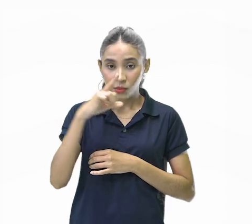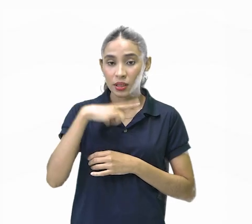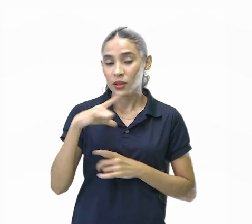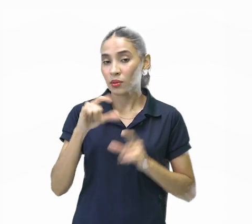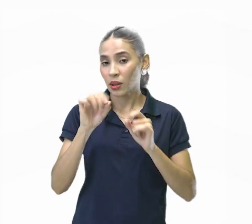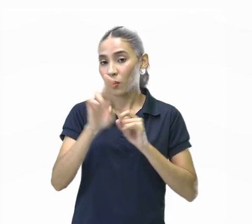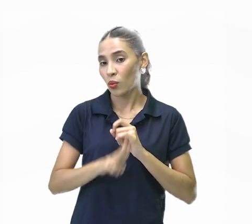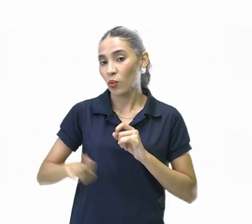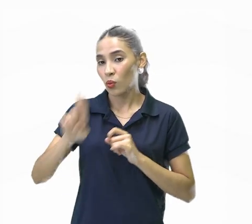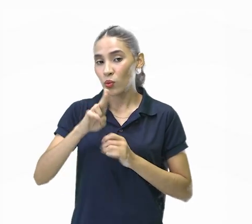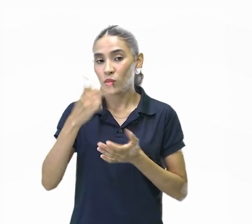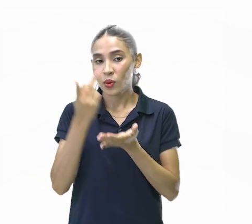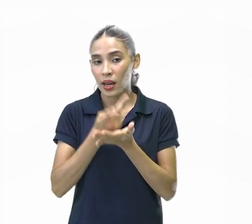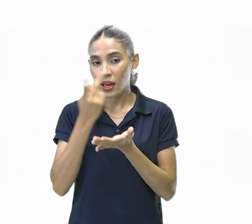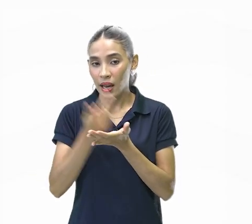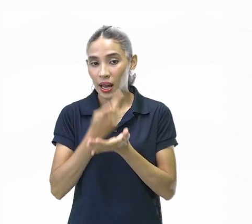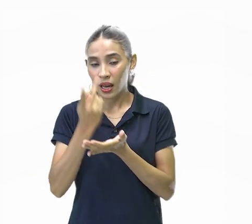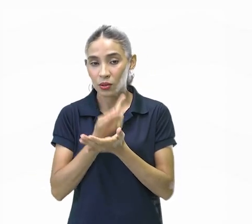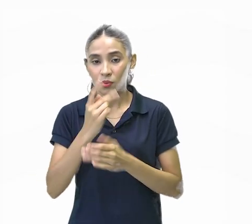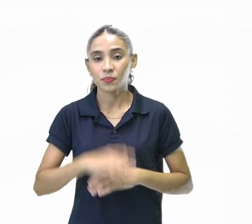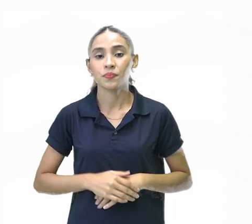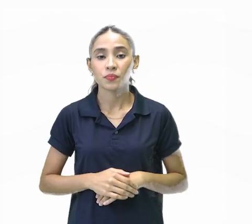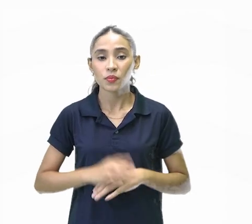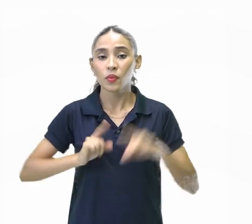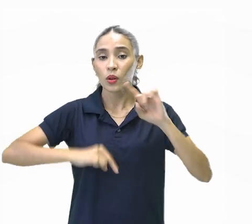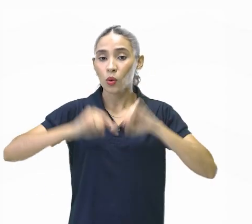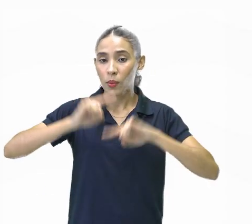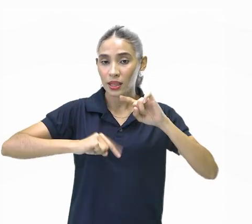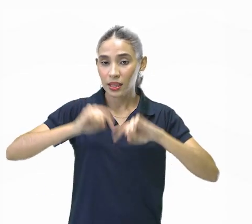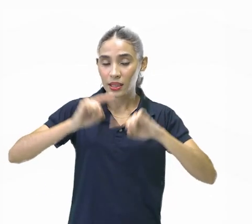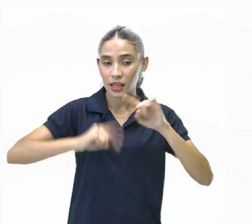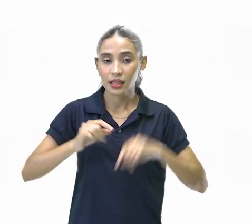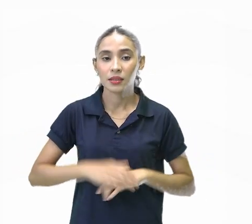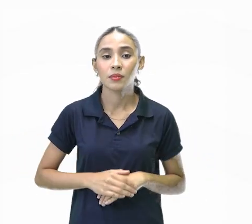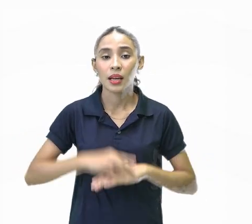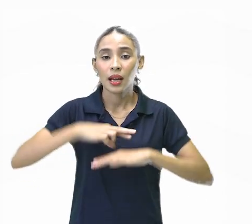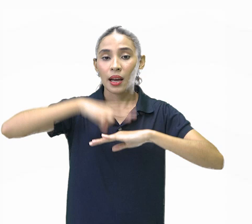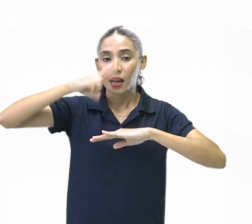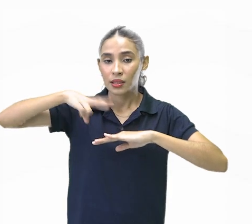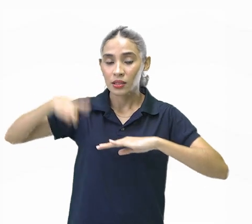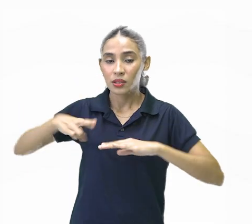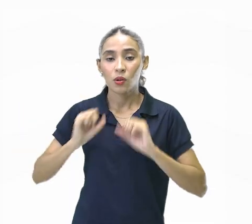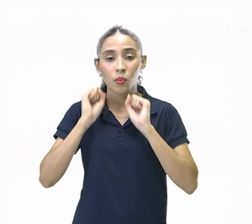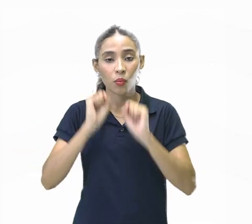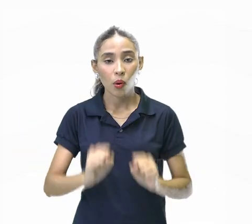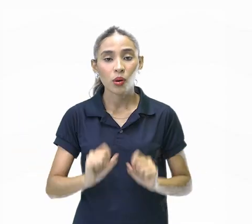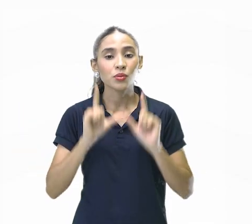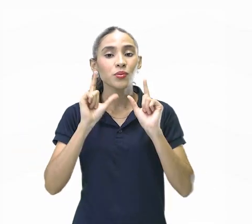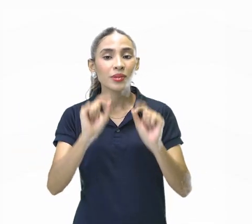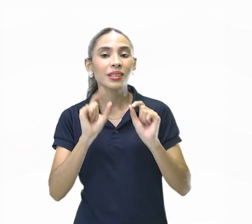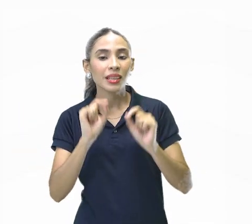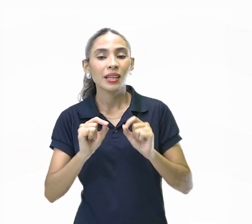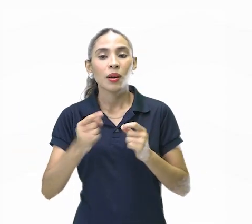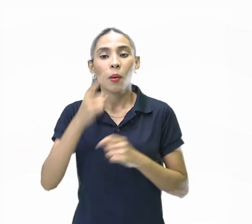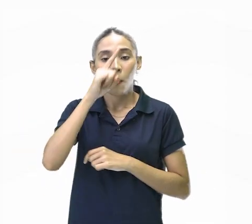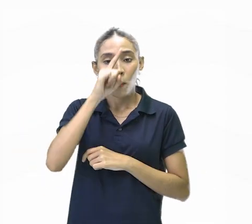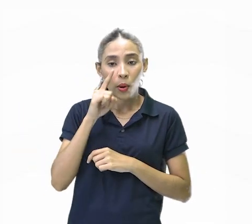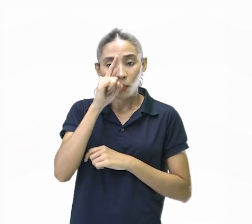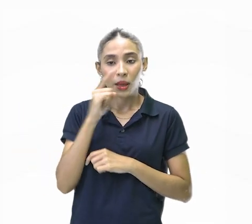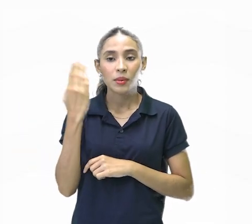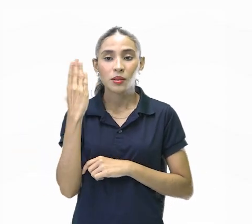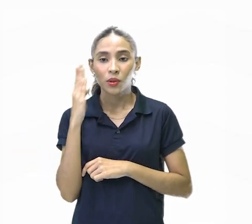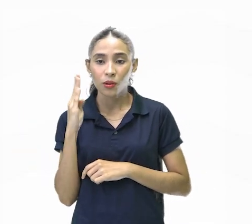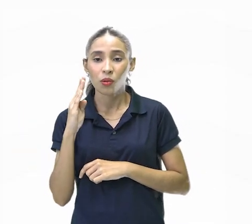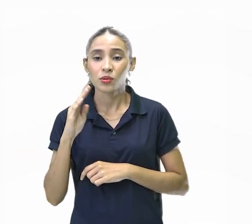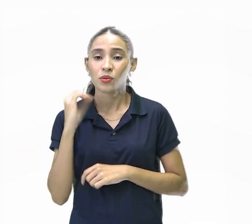o uso indevido ou acidentes com materiais radioativos que pode causar danos